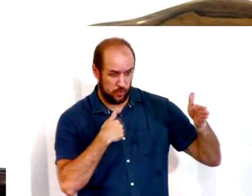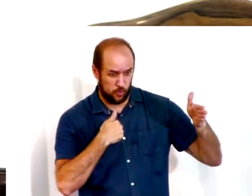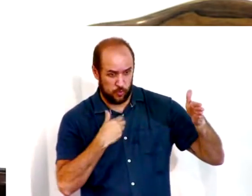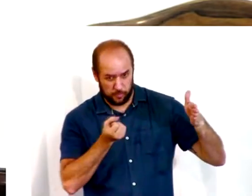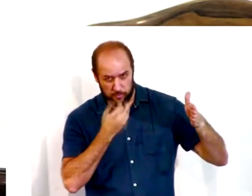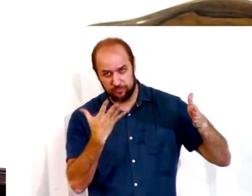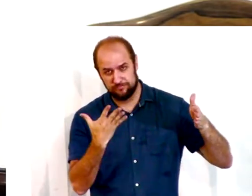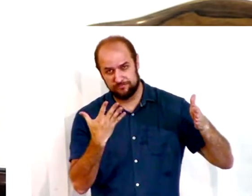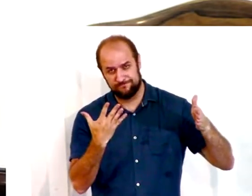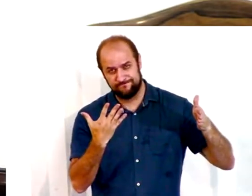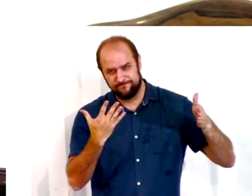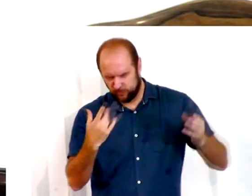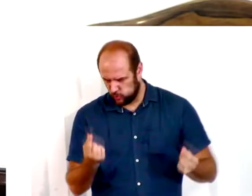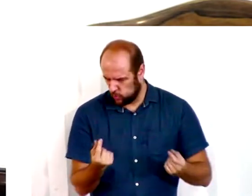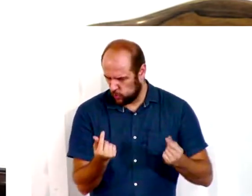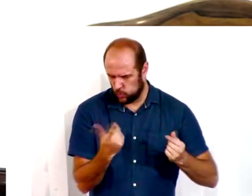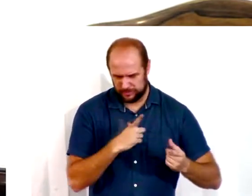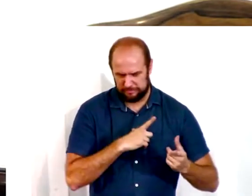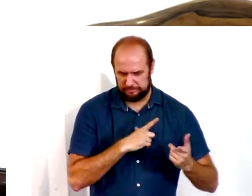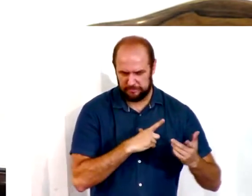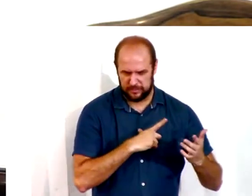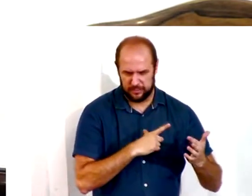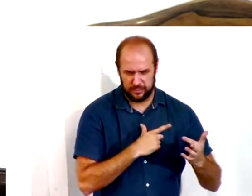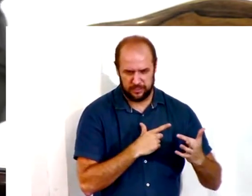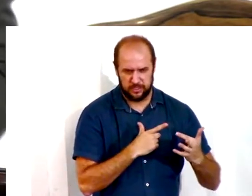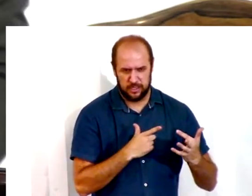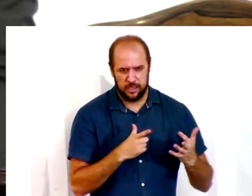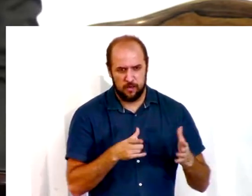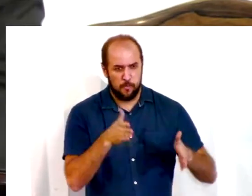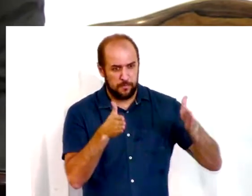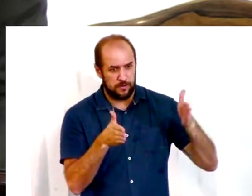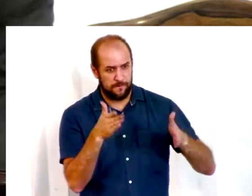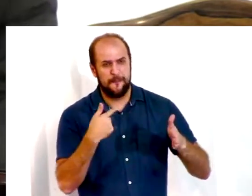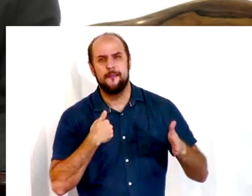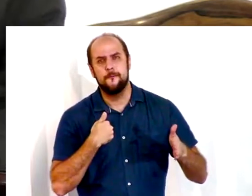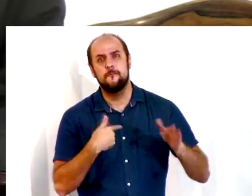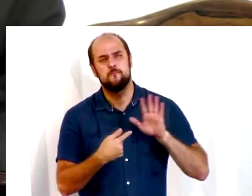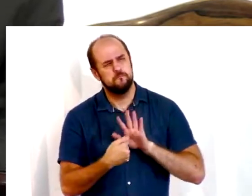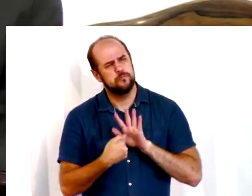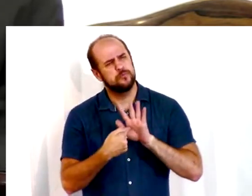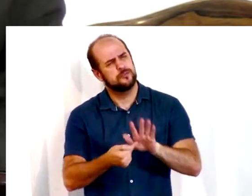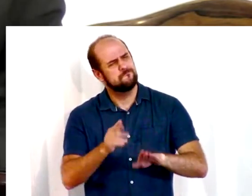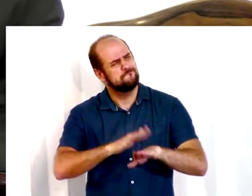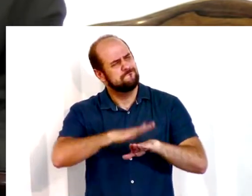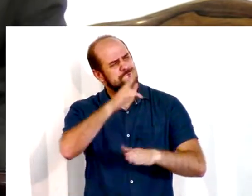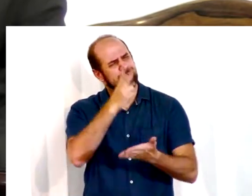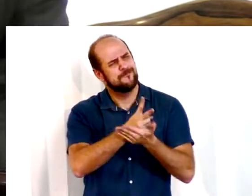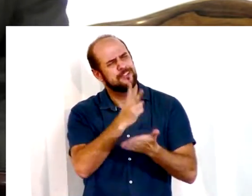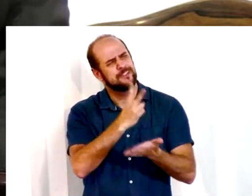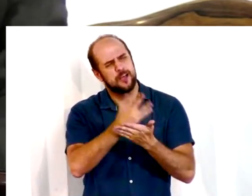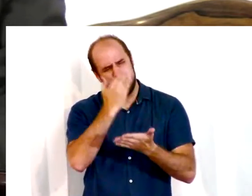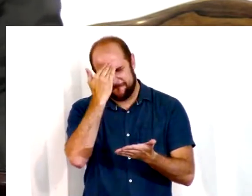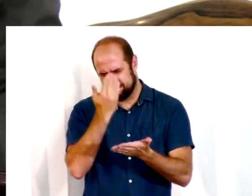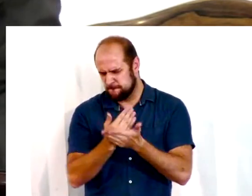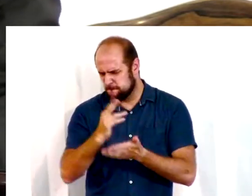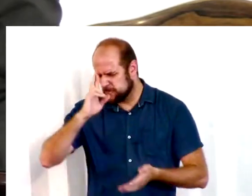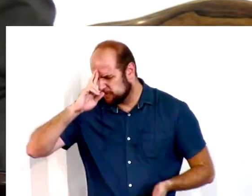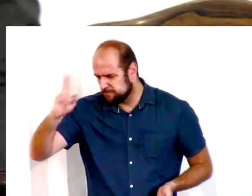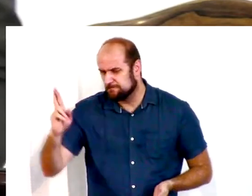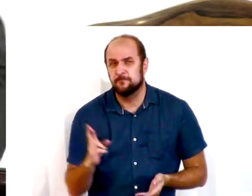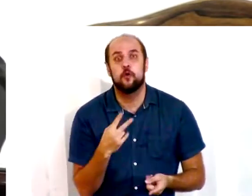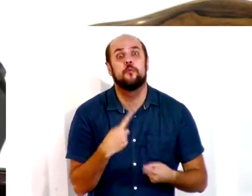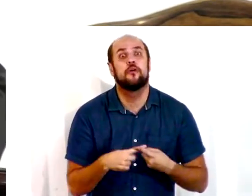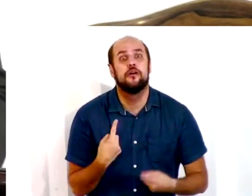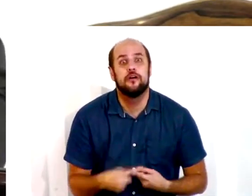tem abundância de recursos, tem abundância em minha vida, é que eu tenho que demonstrar mais do que nunca a minha confiança no Senhor. Sabe por